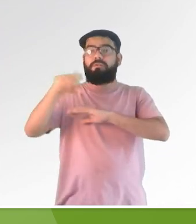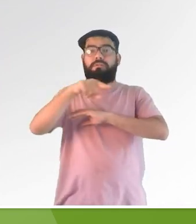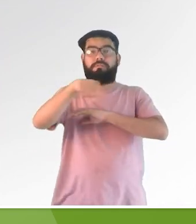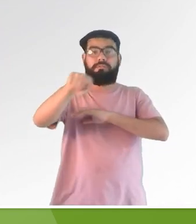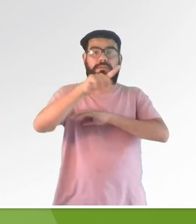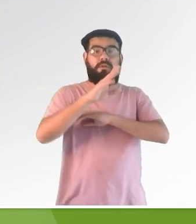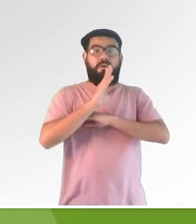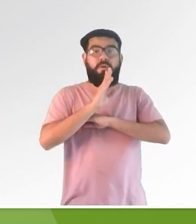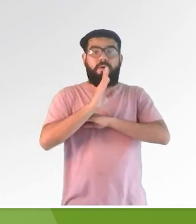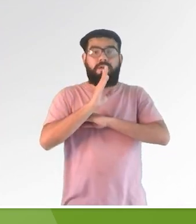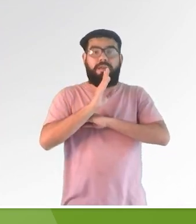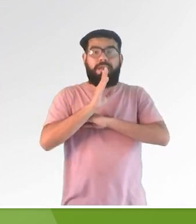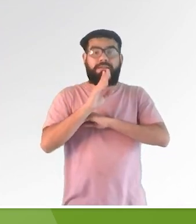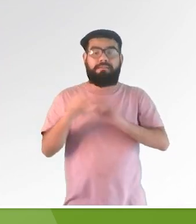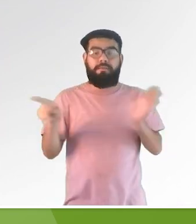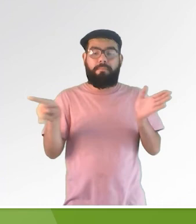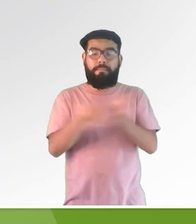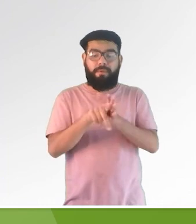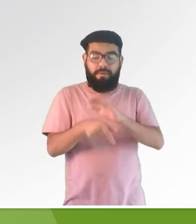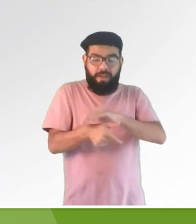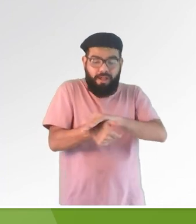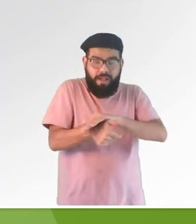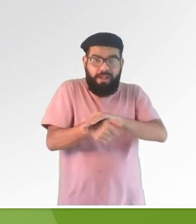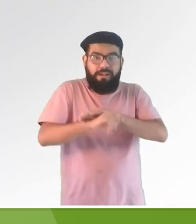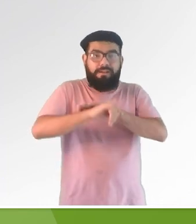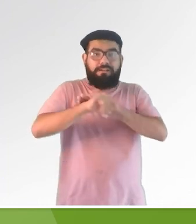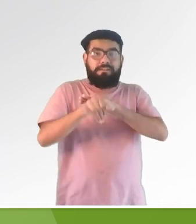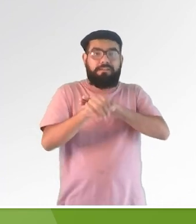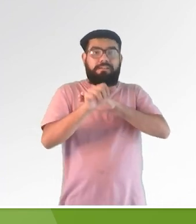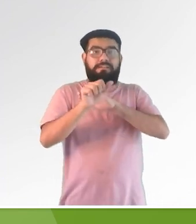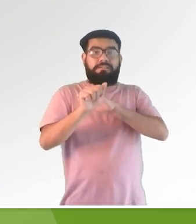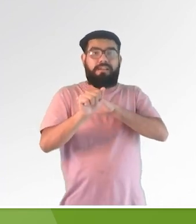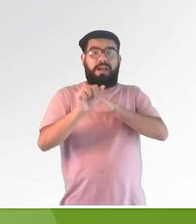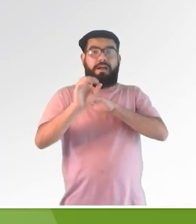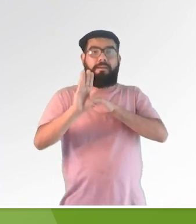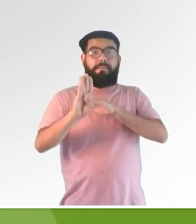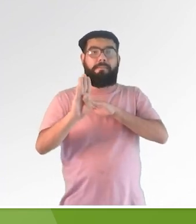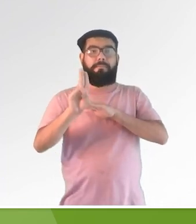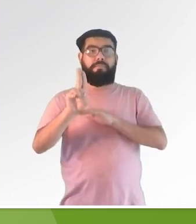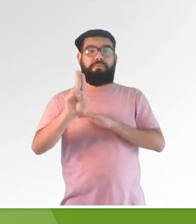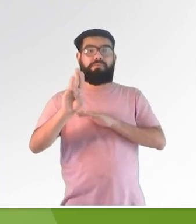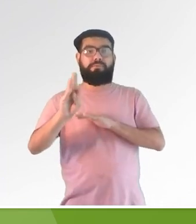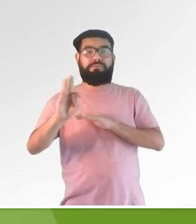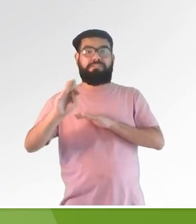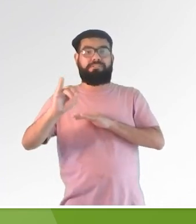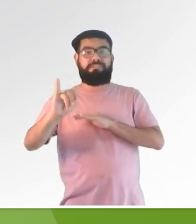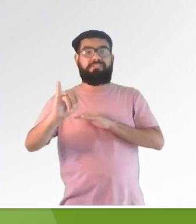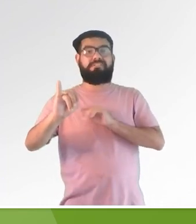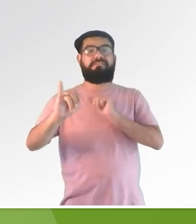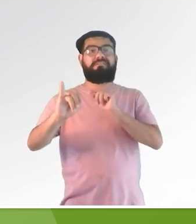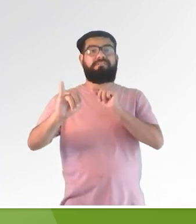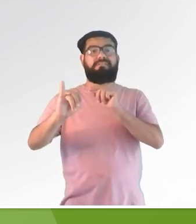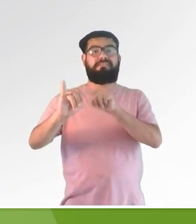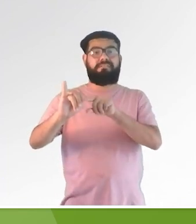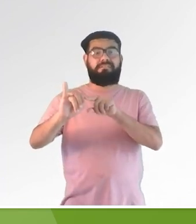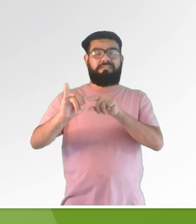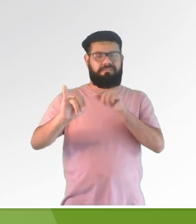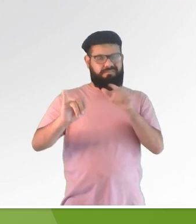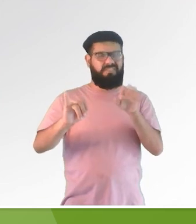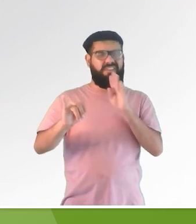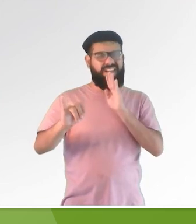aos jabutis. Então, com certeza, vocês já ouviram falar dos jabutis, não é? E esses animais, eles têm